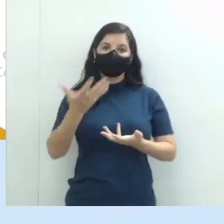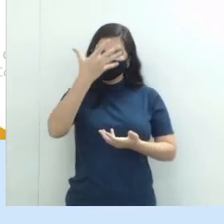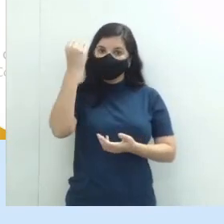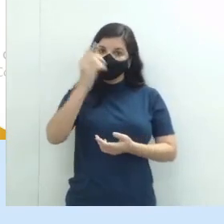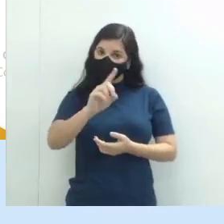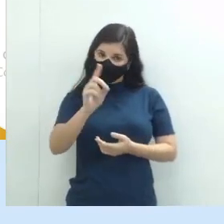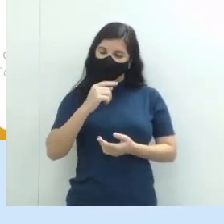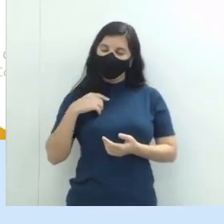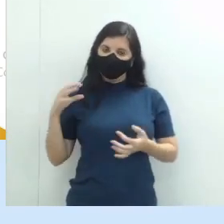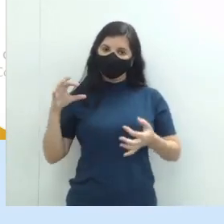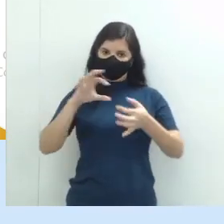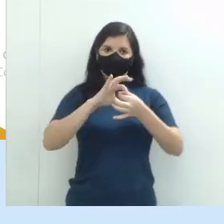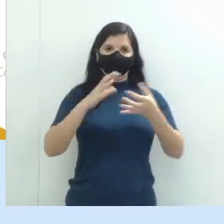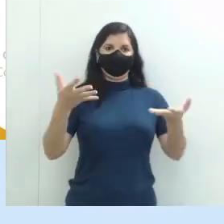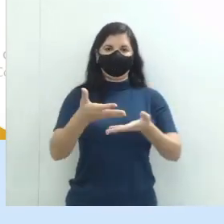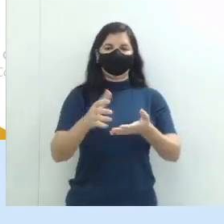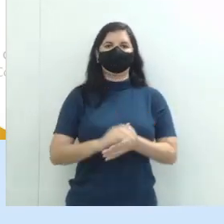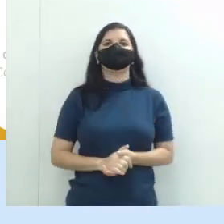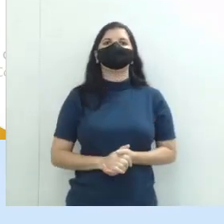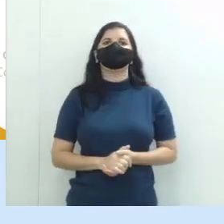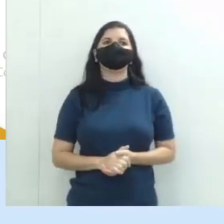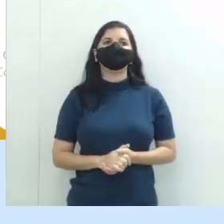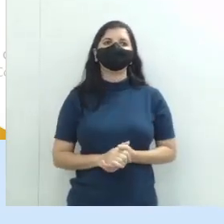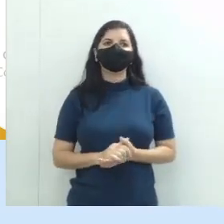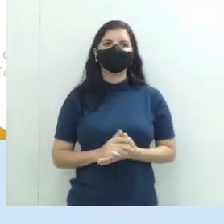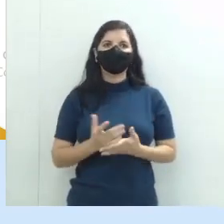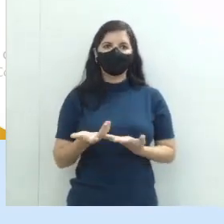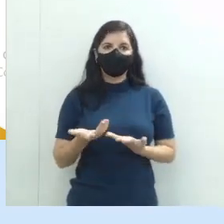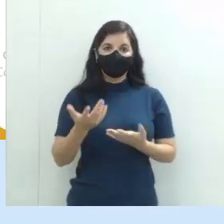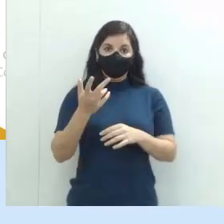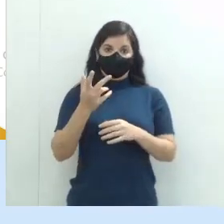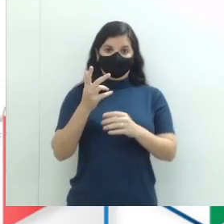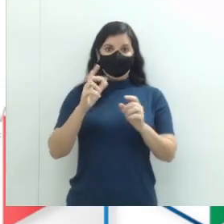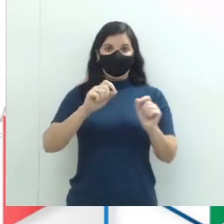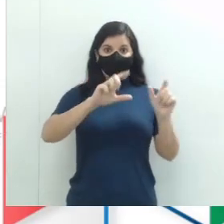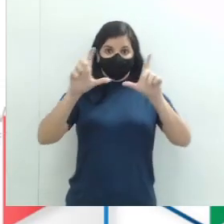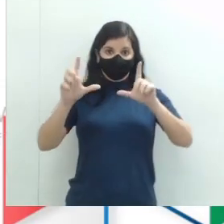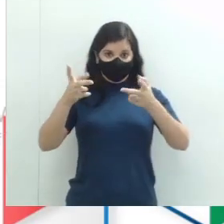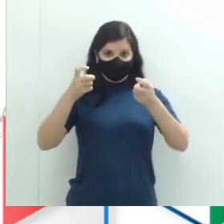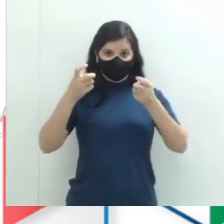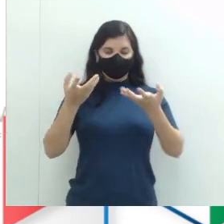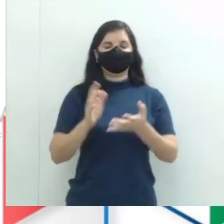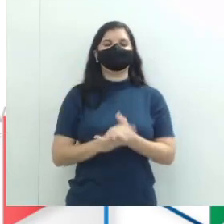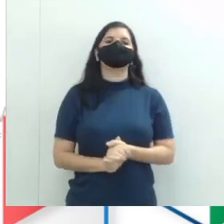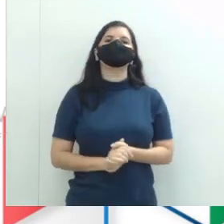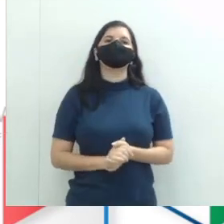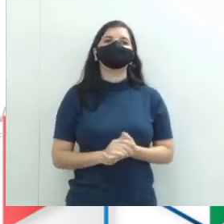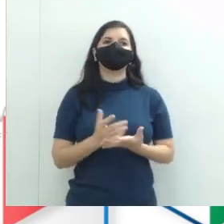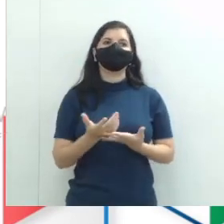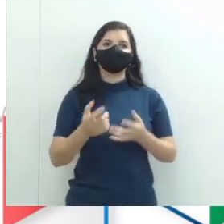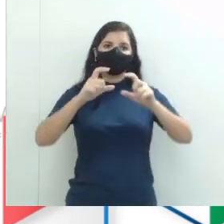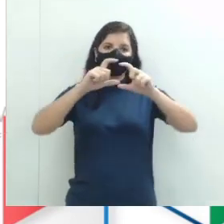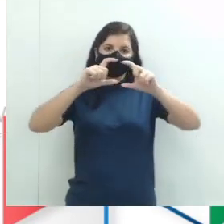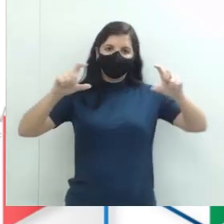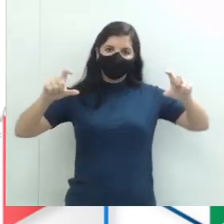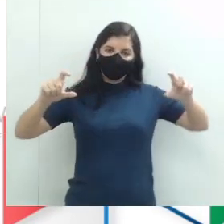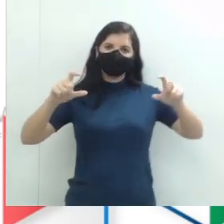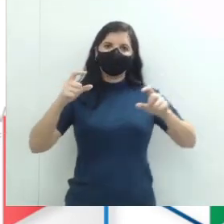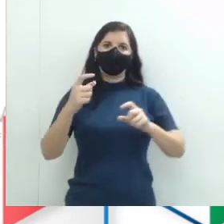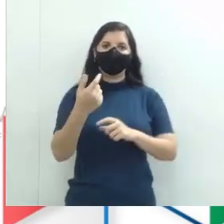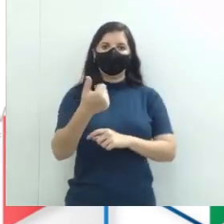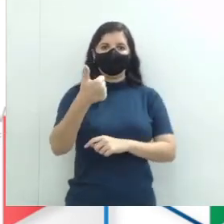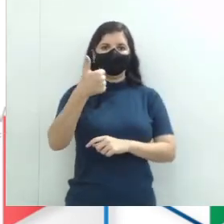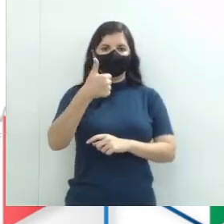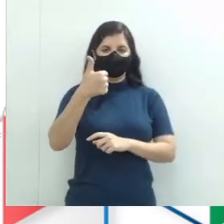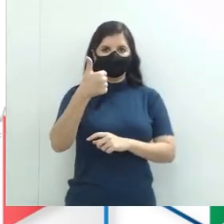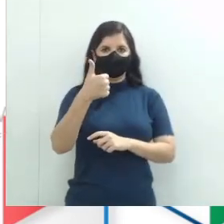um link com o plano cartesiano. Vem comigo, ó. Presta atenção no slide aí. Então, equação polinomial do primeiro